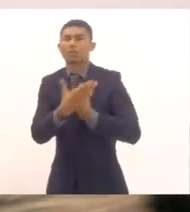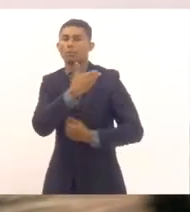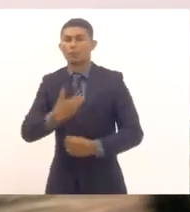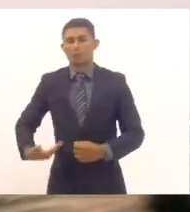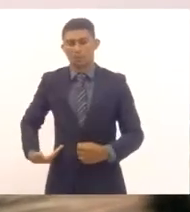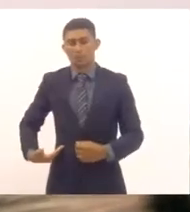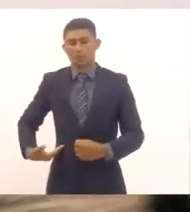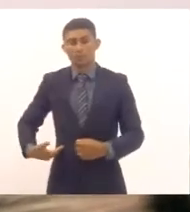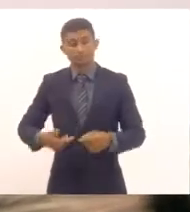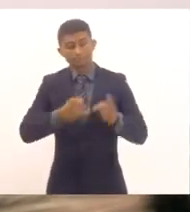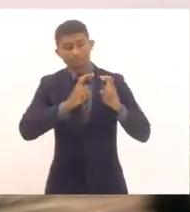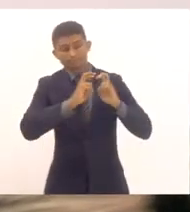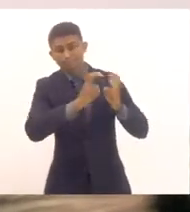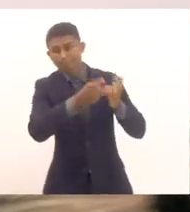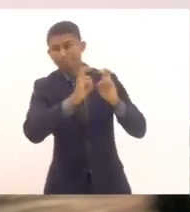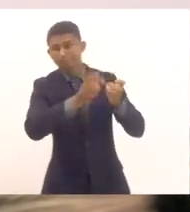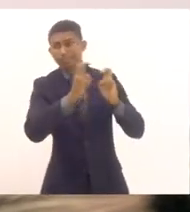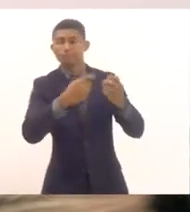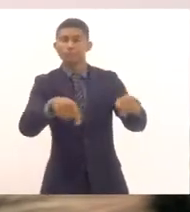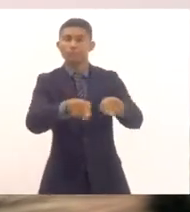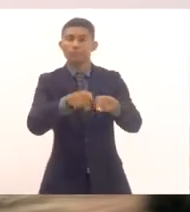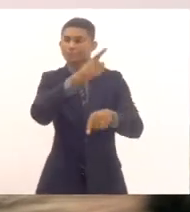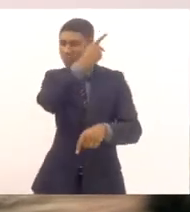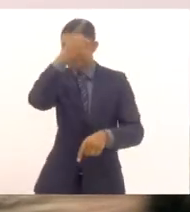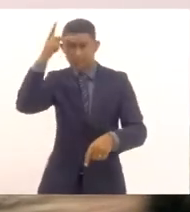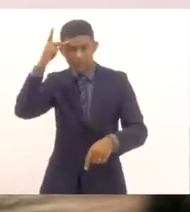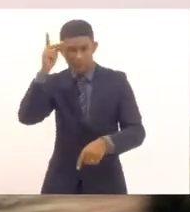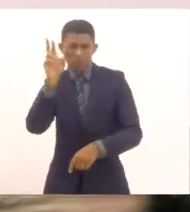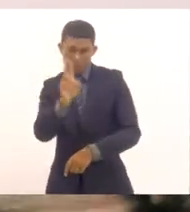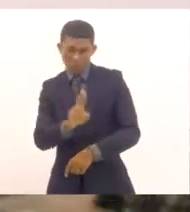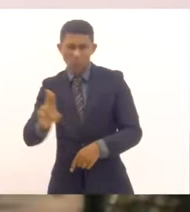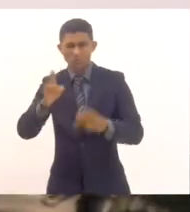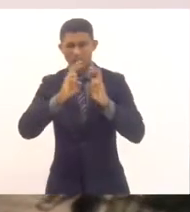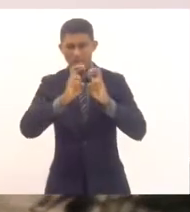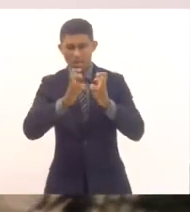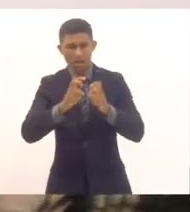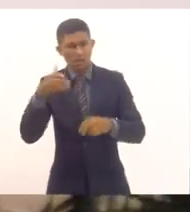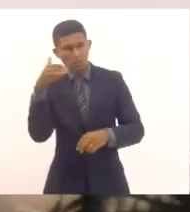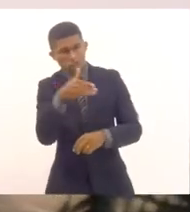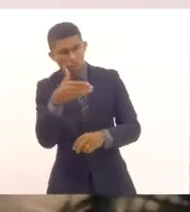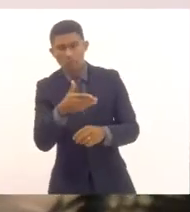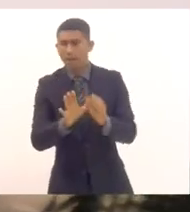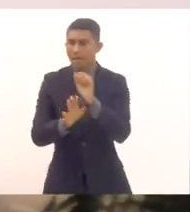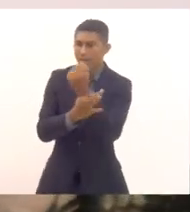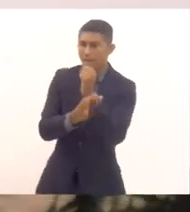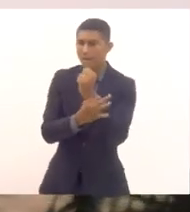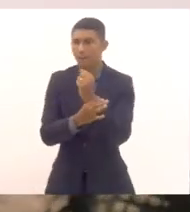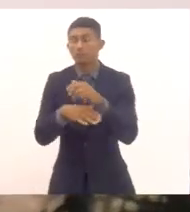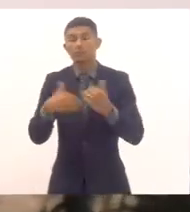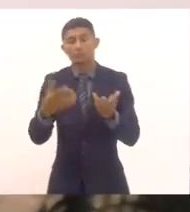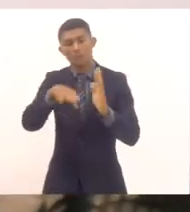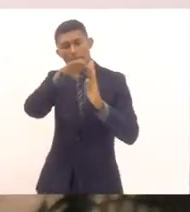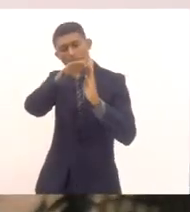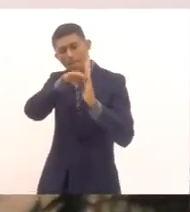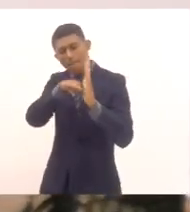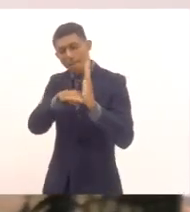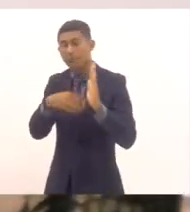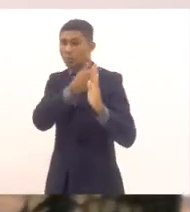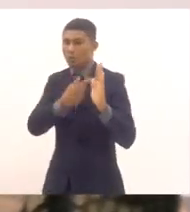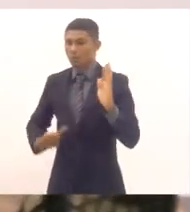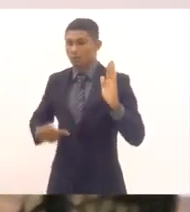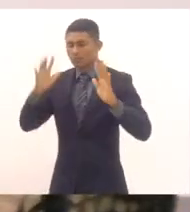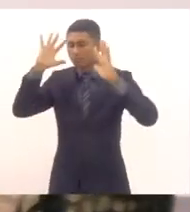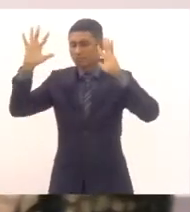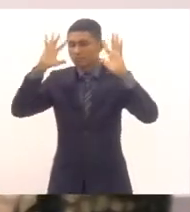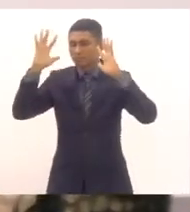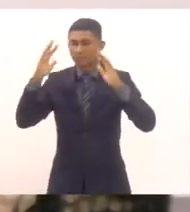sistema Ferroviário de passageiros E que esse programa Na Linha Do que o deputado do hospital falou aqui que é a